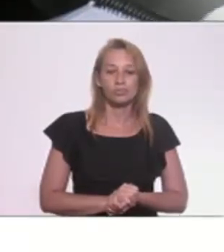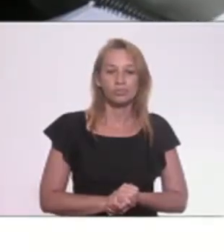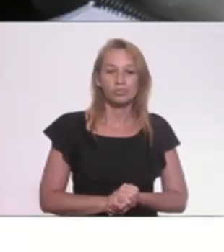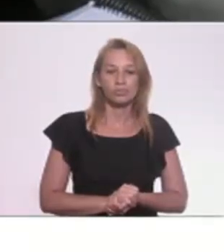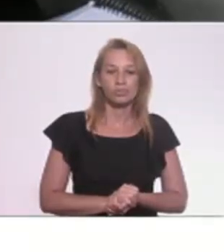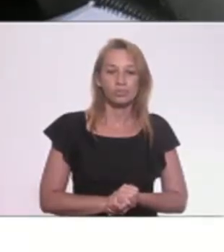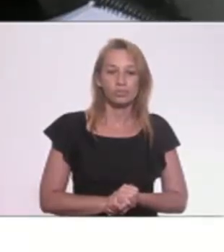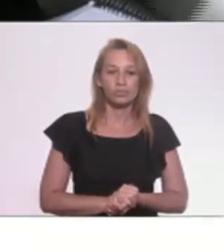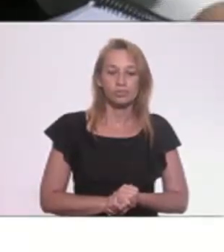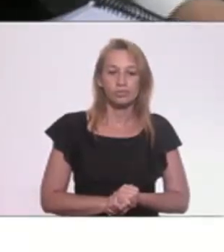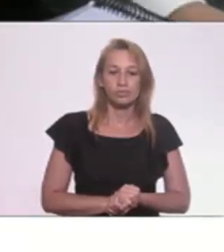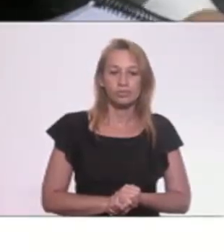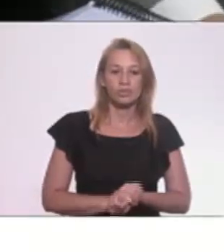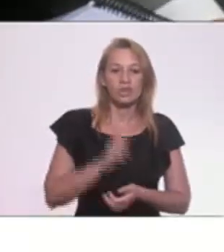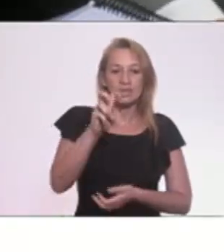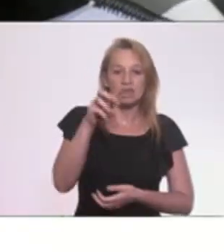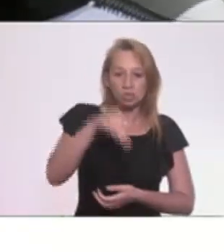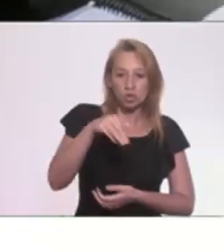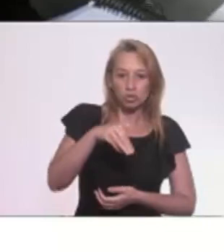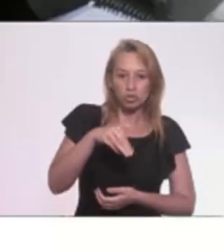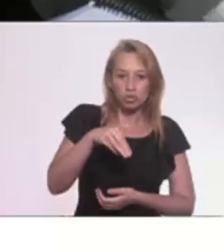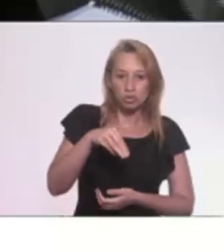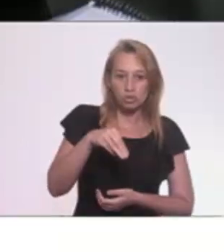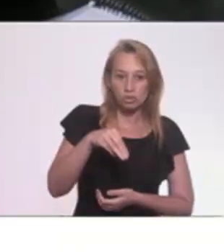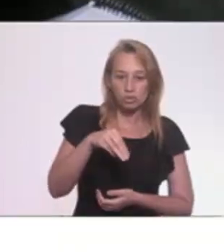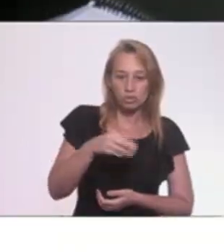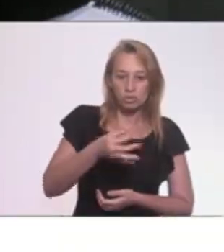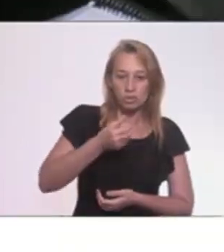Vamos suspender por 5 minutos, para tomar